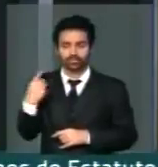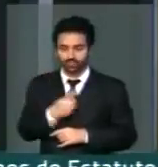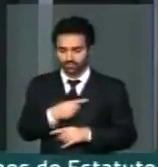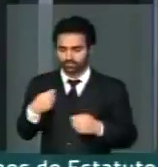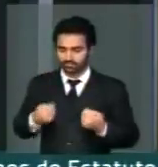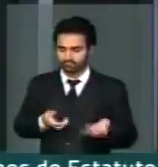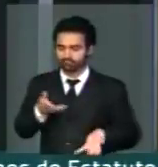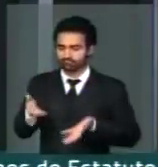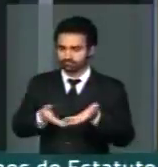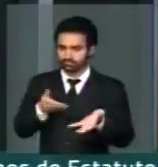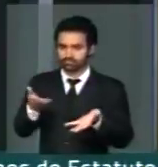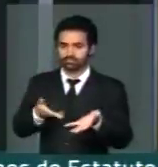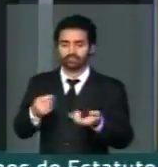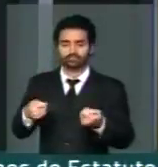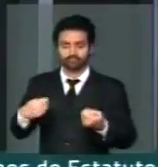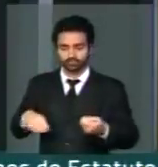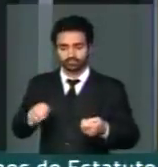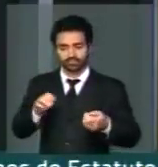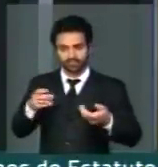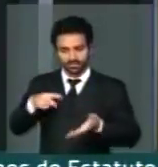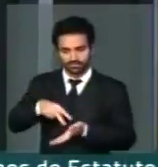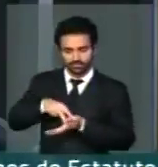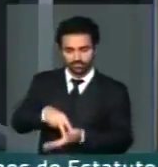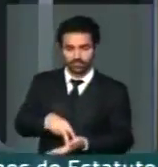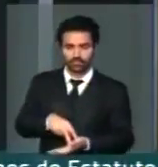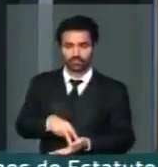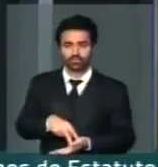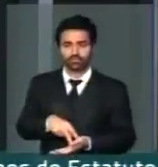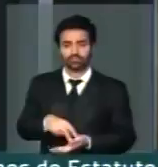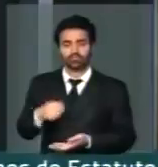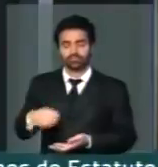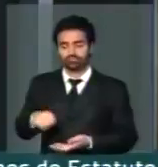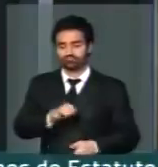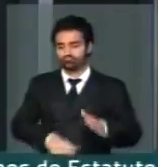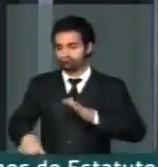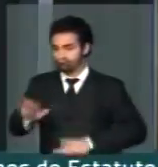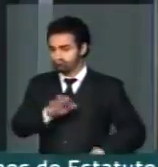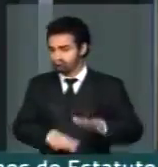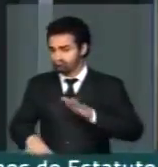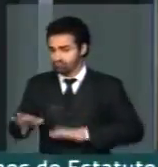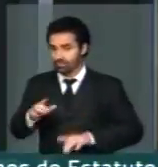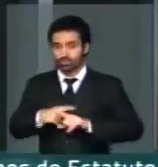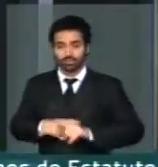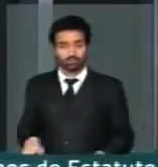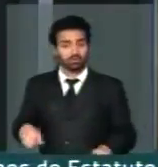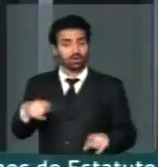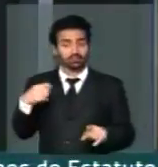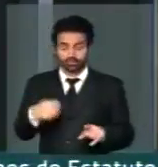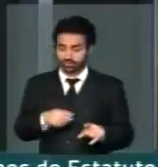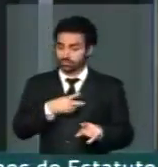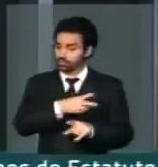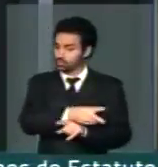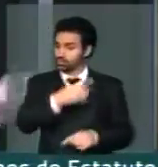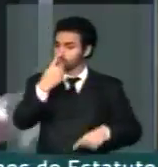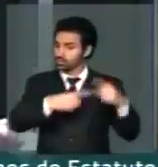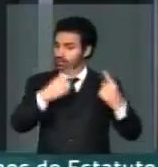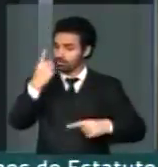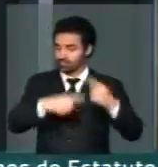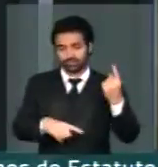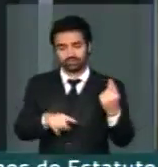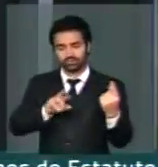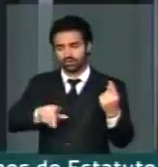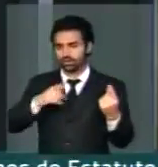tratar com firmeza, com ponderação, mas sem fugir desse debate. E não